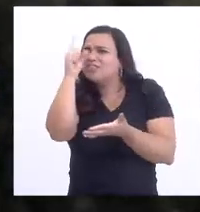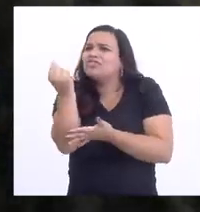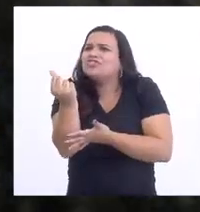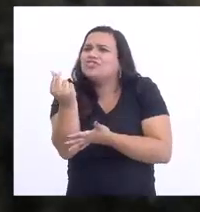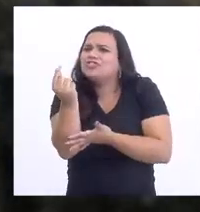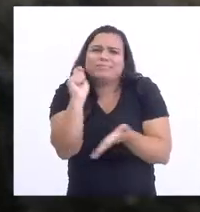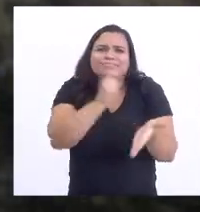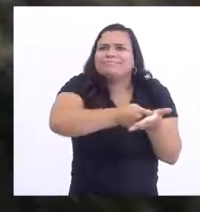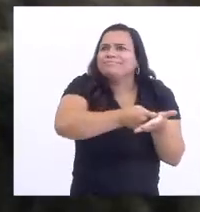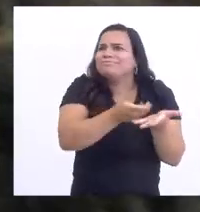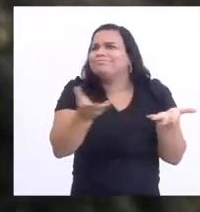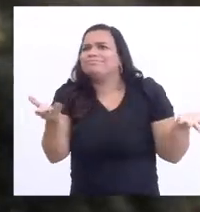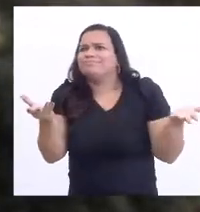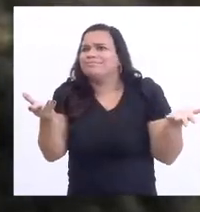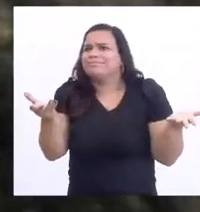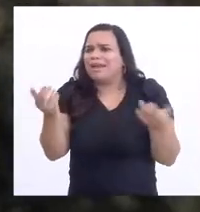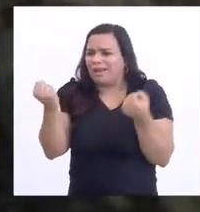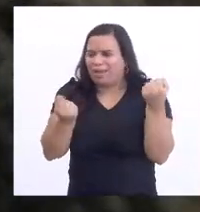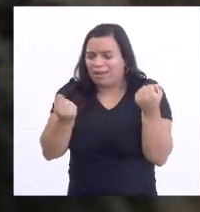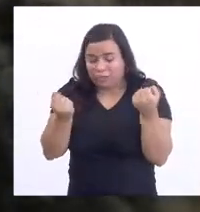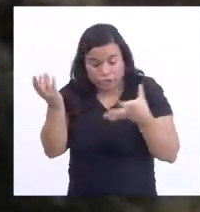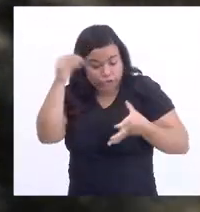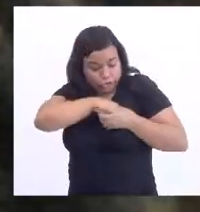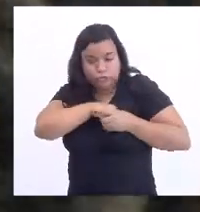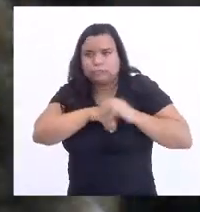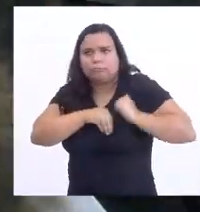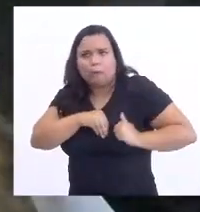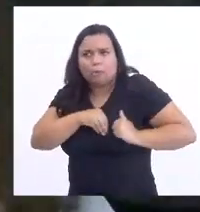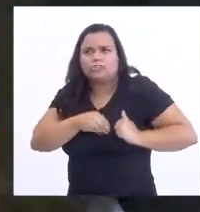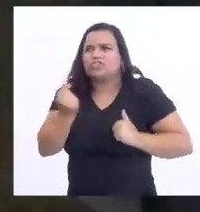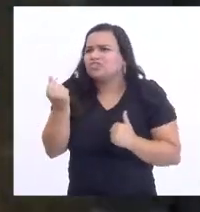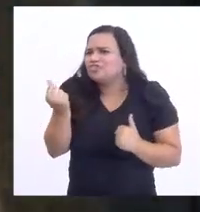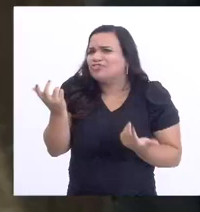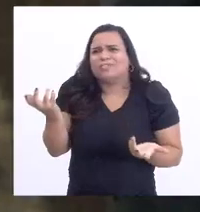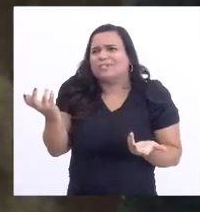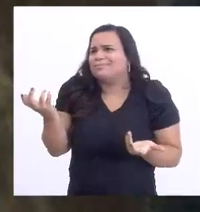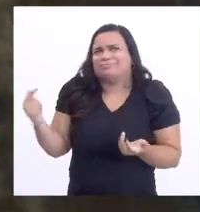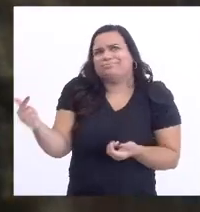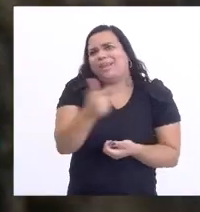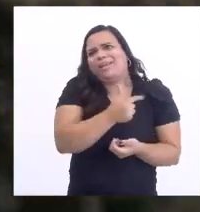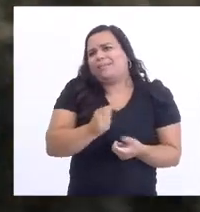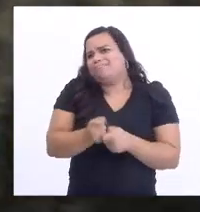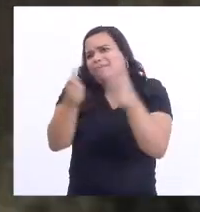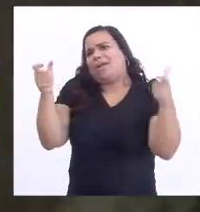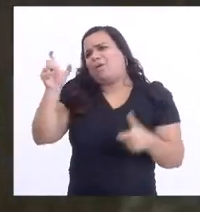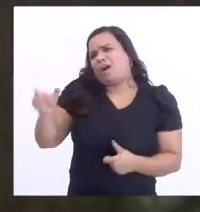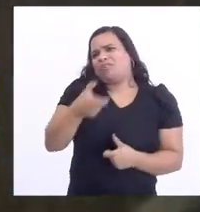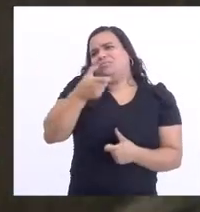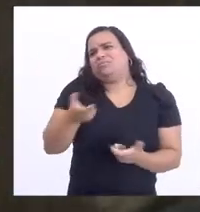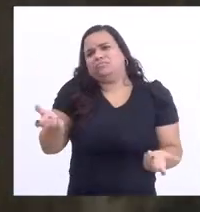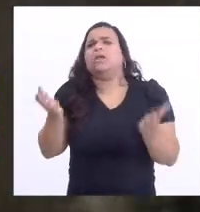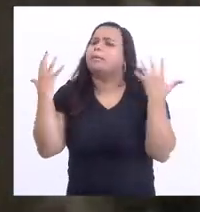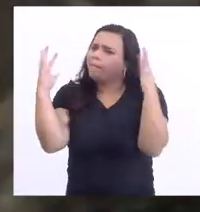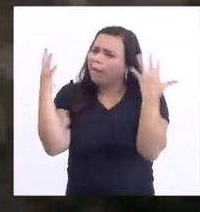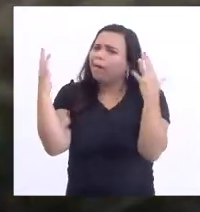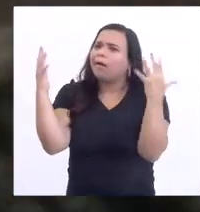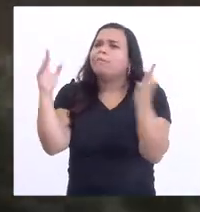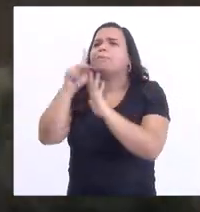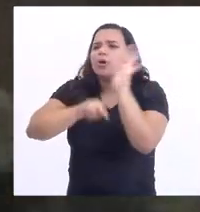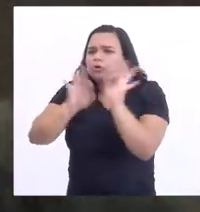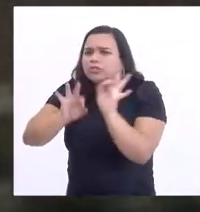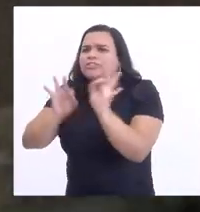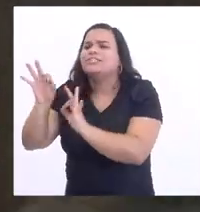em dinheiro, né? Ninguém anda com dinheiro. Então, parabéns pelo projeto, o projeto está aí, e o parecer da Comissão